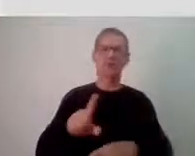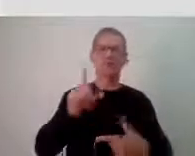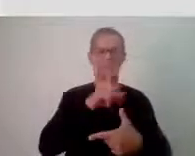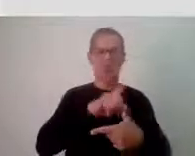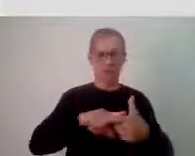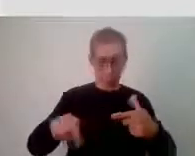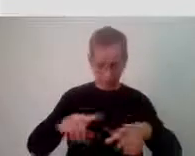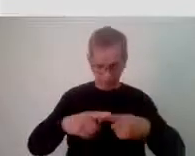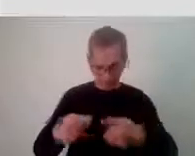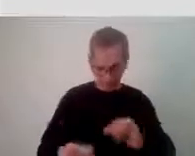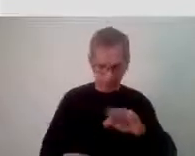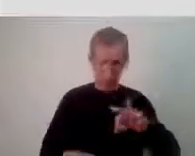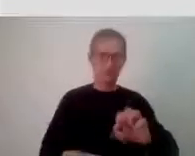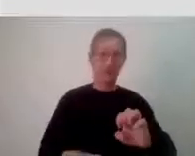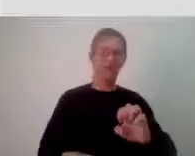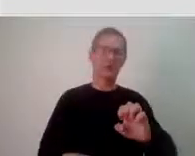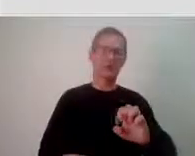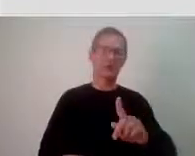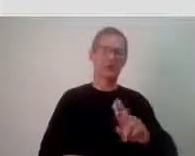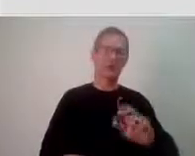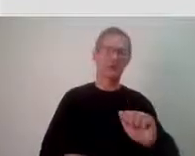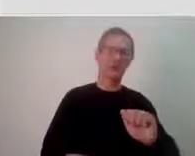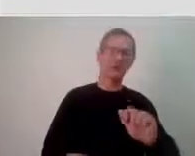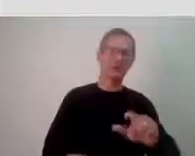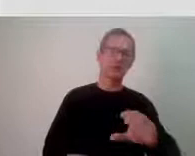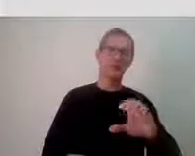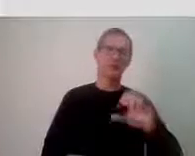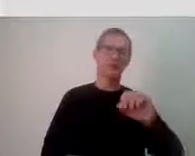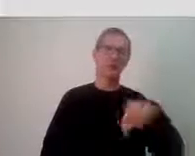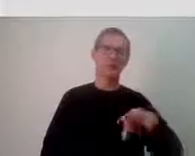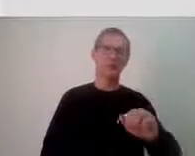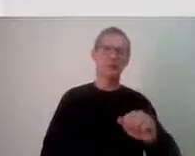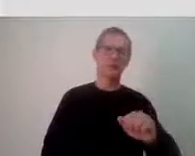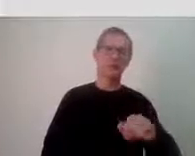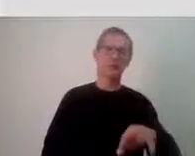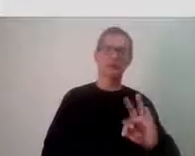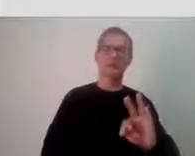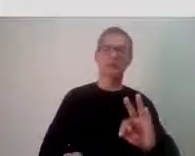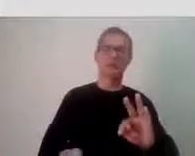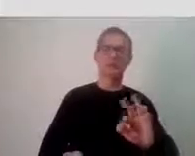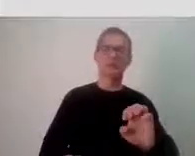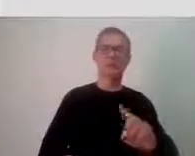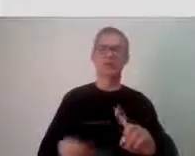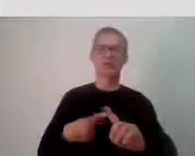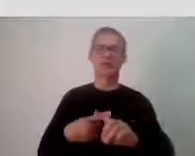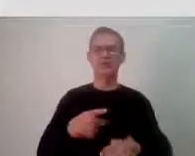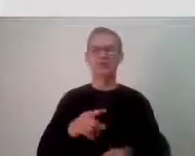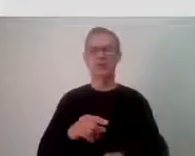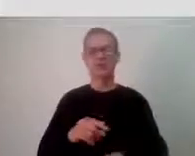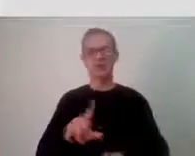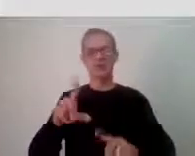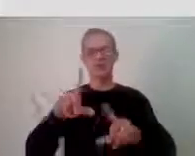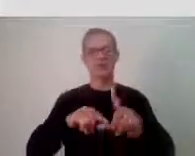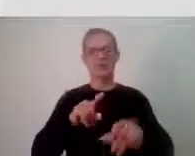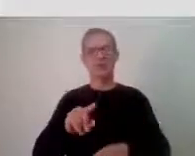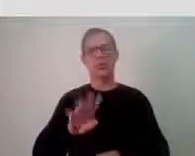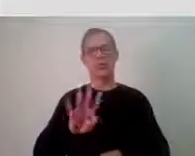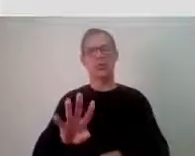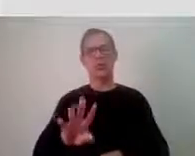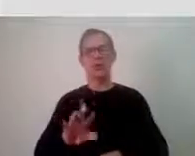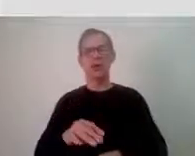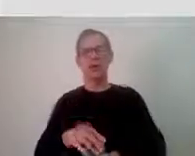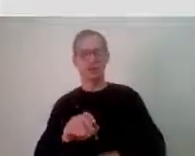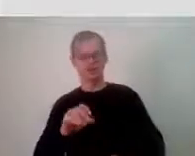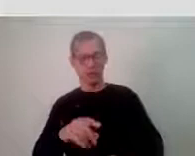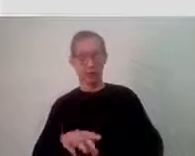divide. Integral de constante, constante vezes a letra. 1 a 4. O que a gente faz agora, professora? Pega esse 4